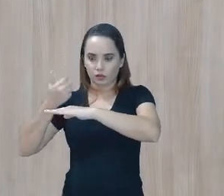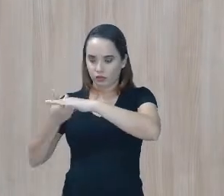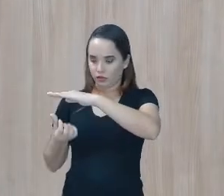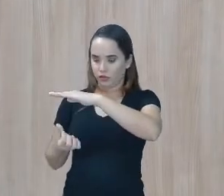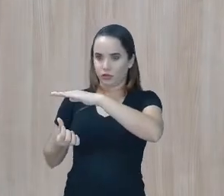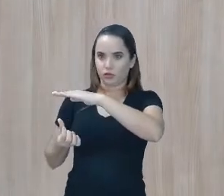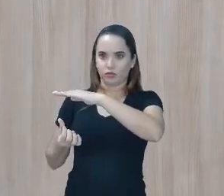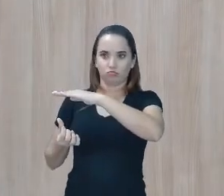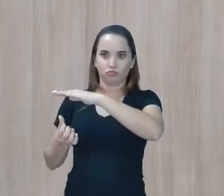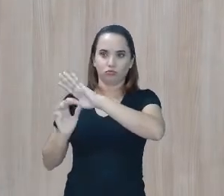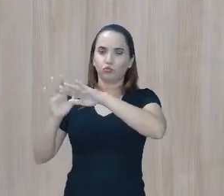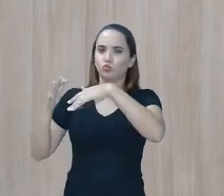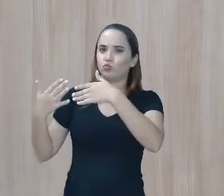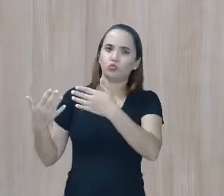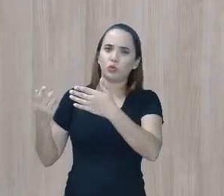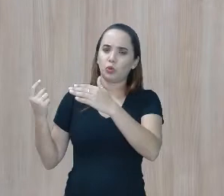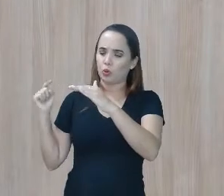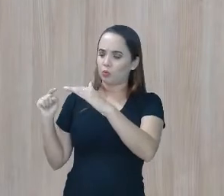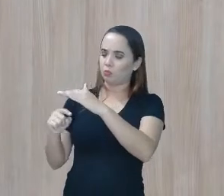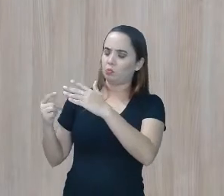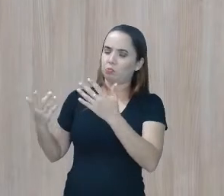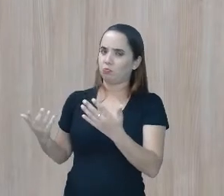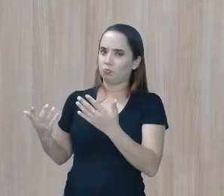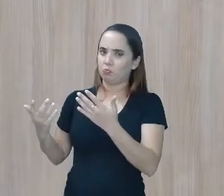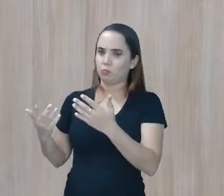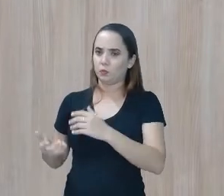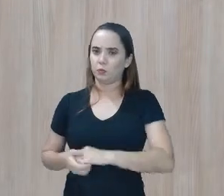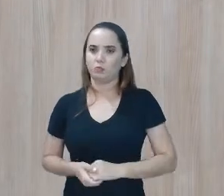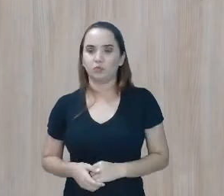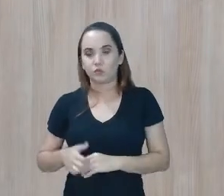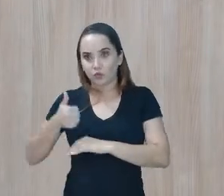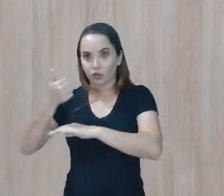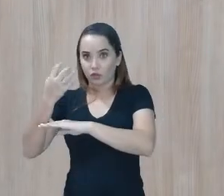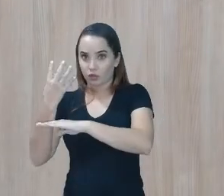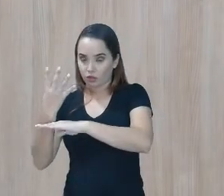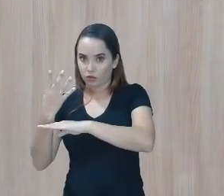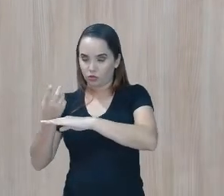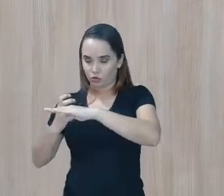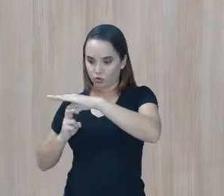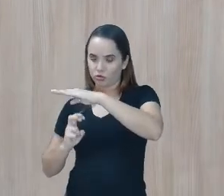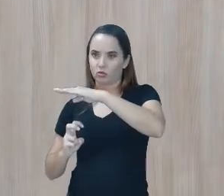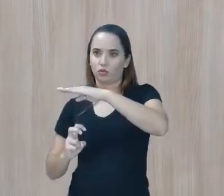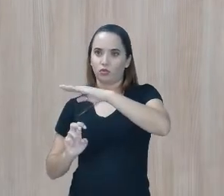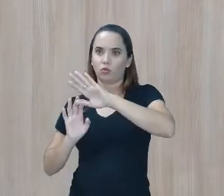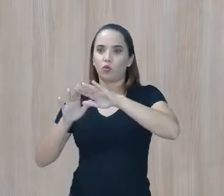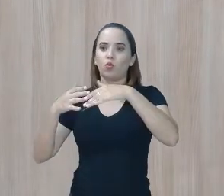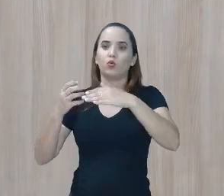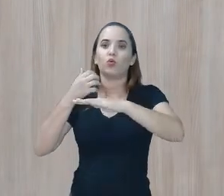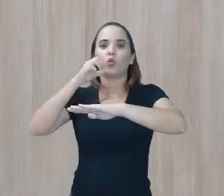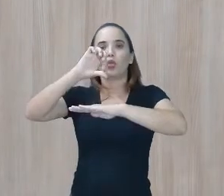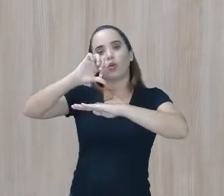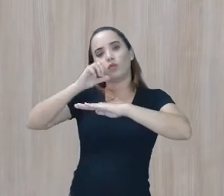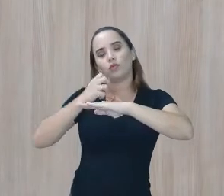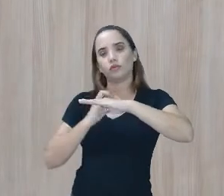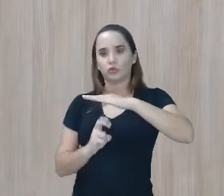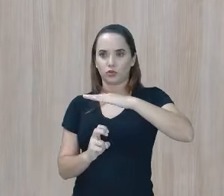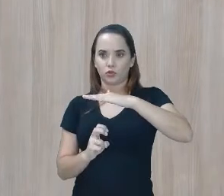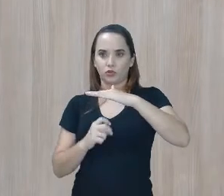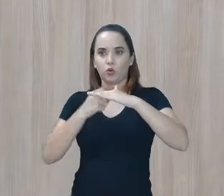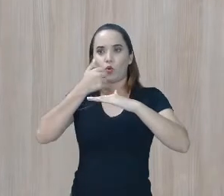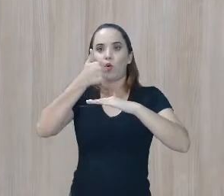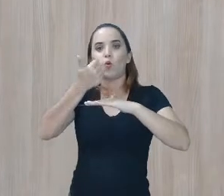6, qual será o ponto dela aqui na reta? 14 sobre 5, 9 sobre